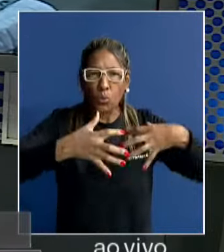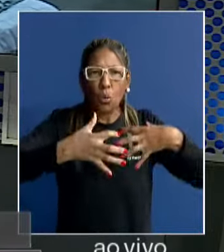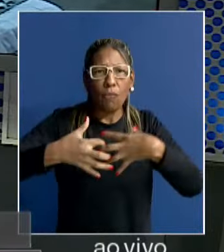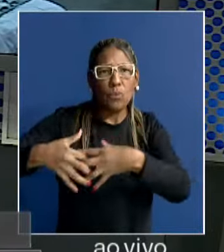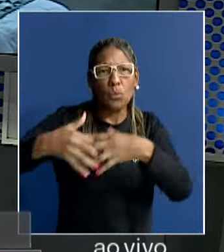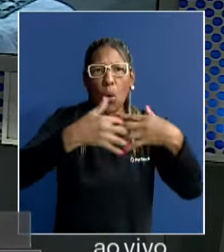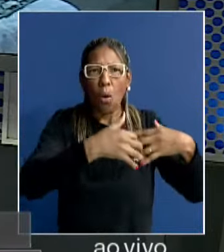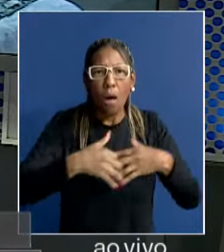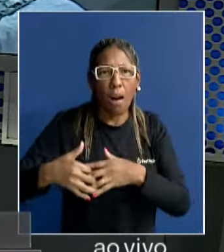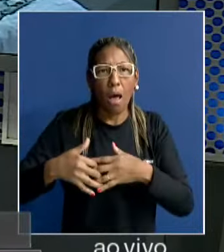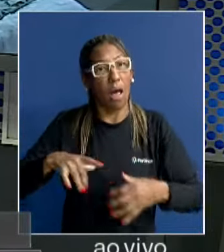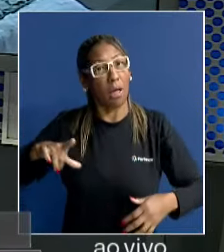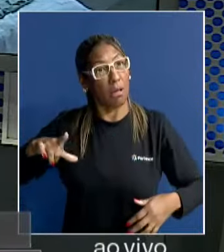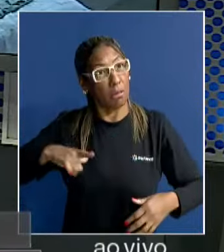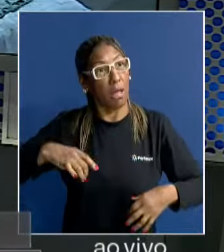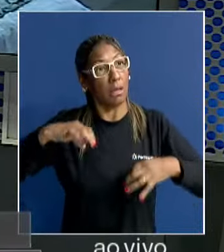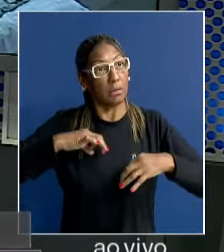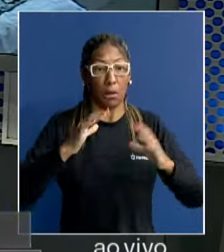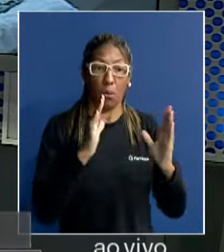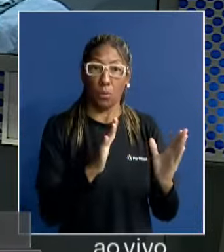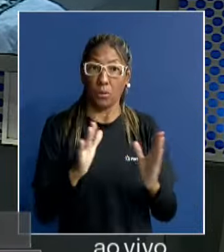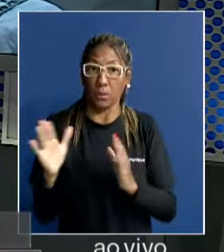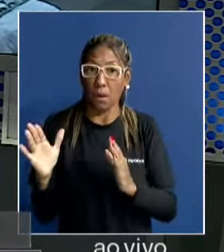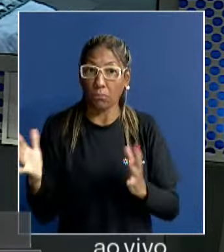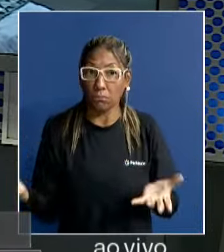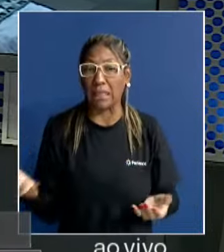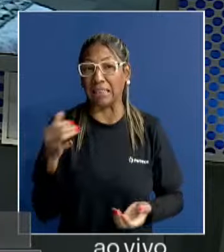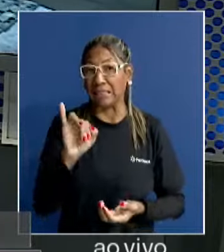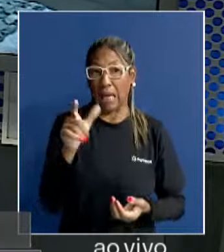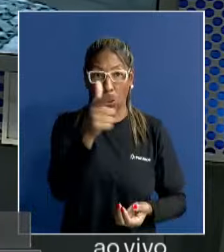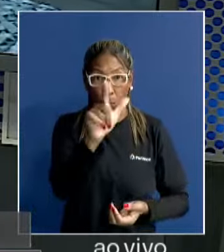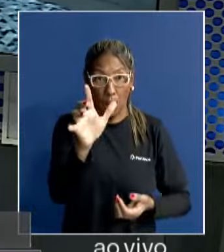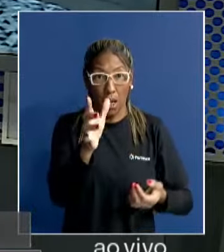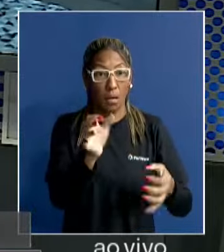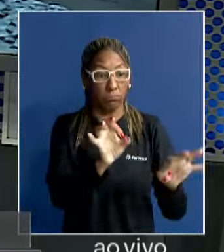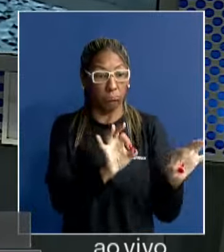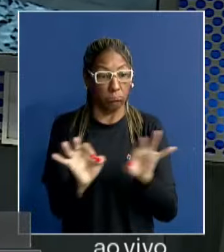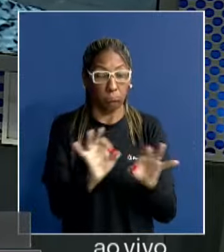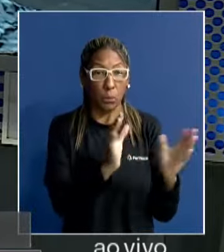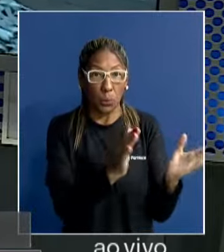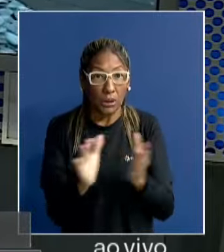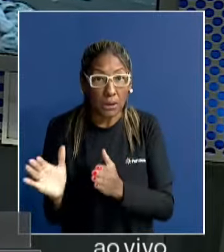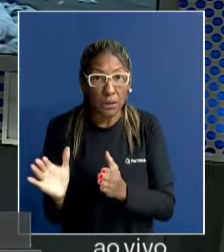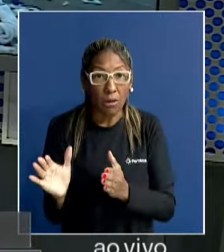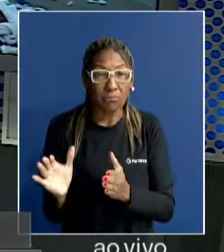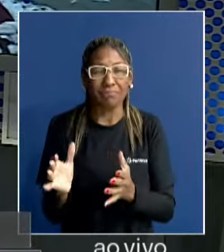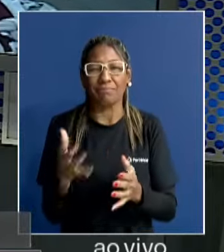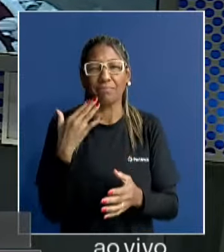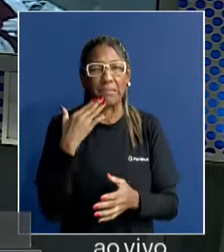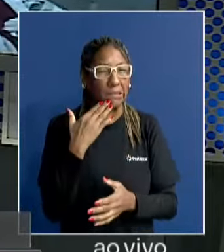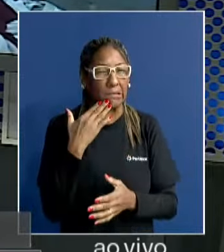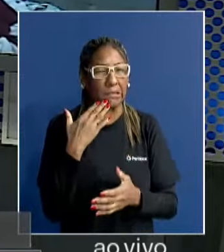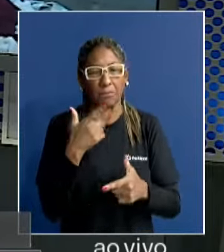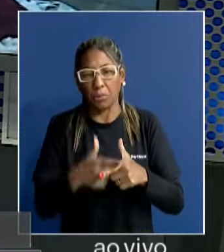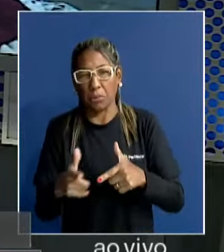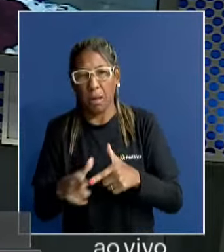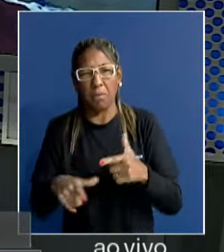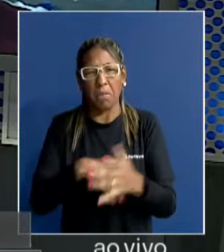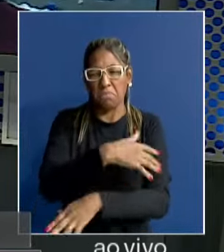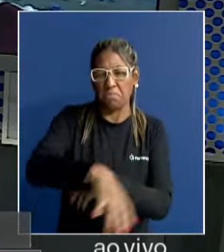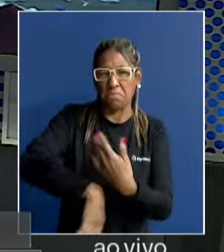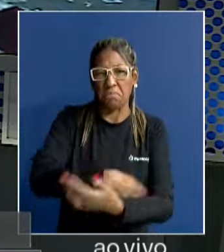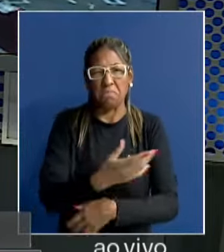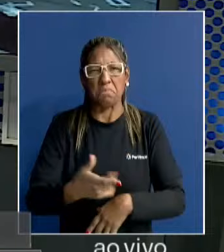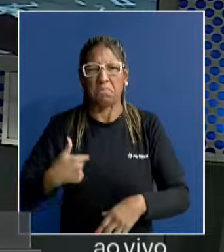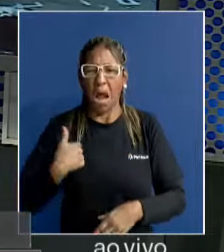ter, no mínimo, organização. Quando não se tem organização, quando o negócio é falho, né? Um toma conta e o